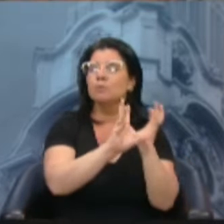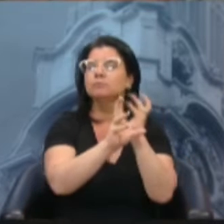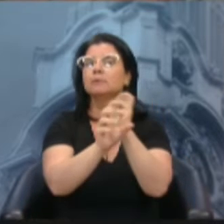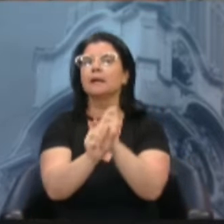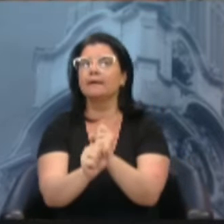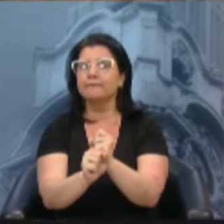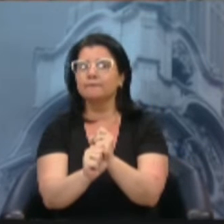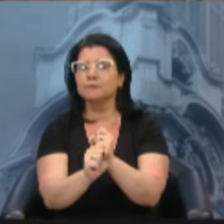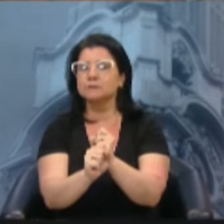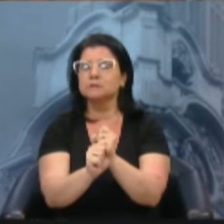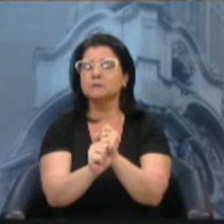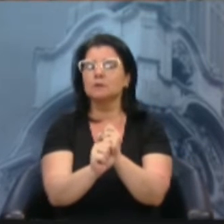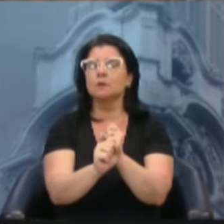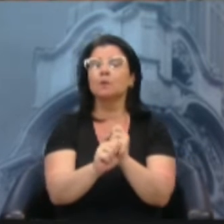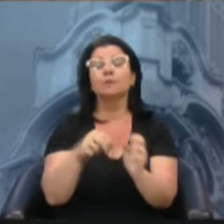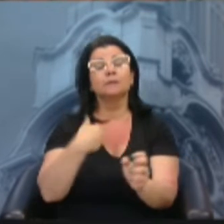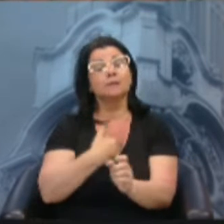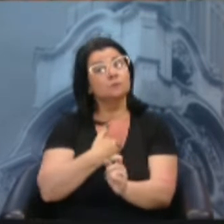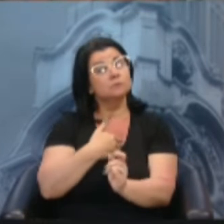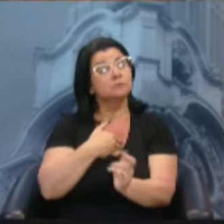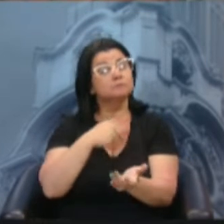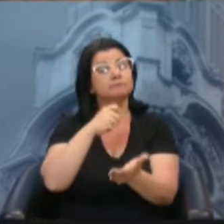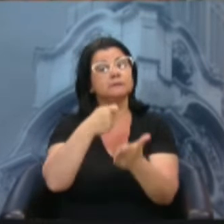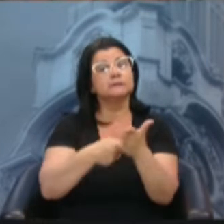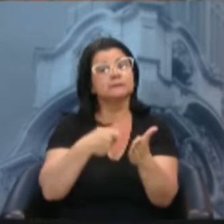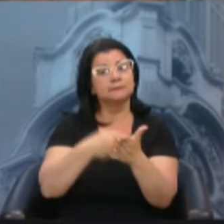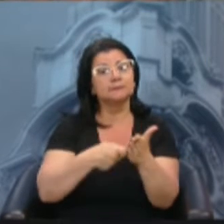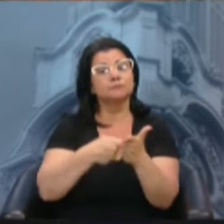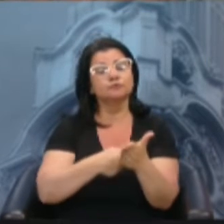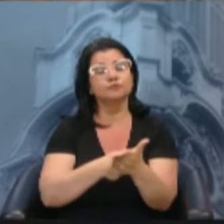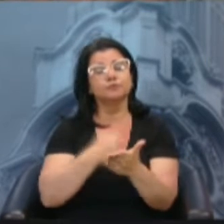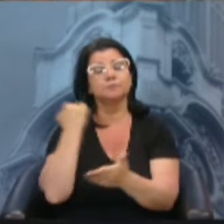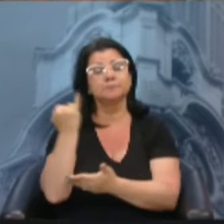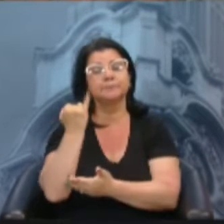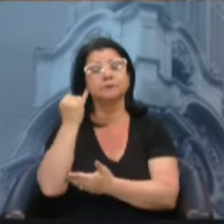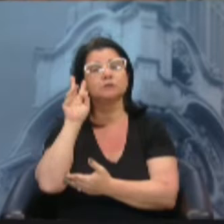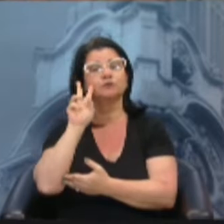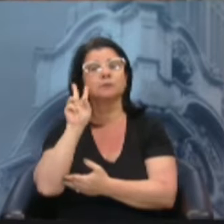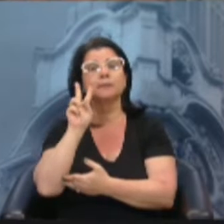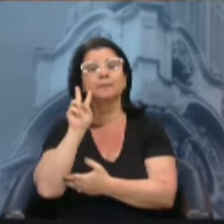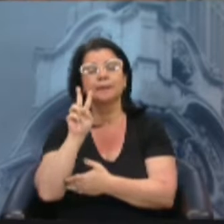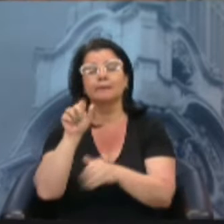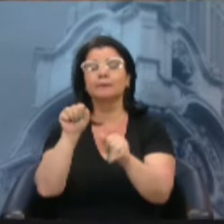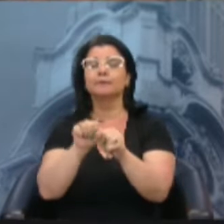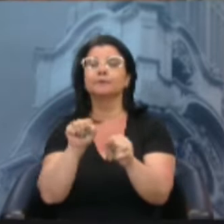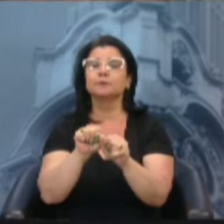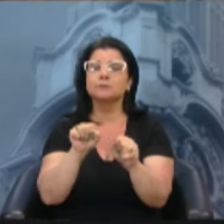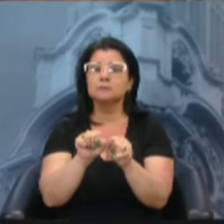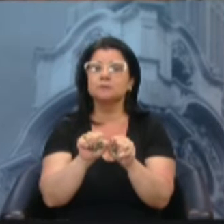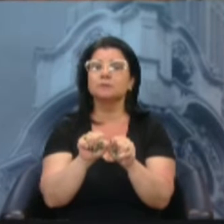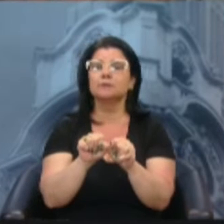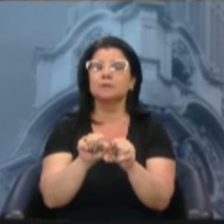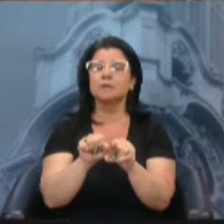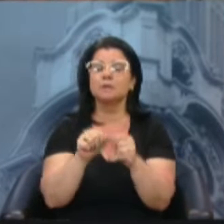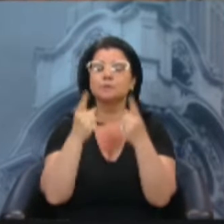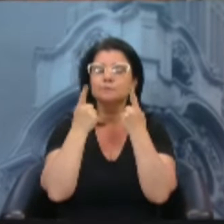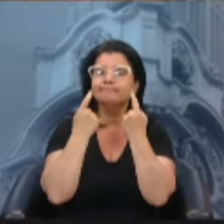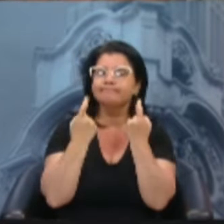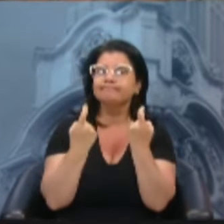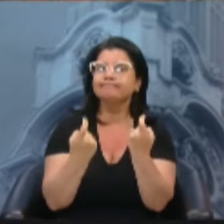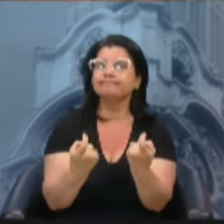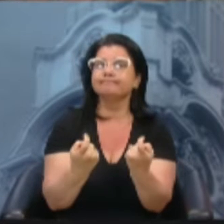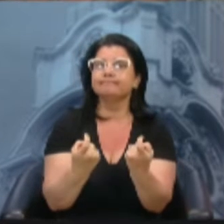regime urbanístico. A nossa tentativa, sempre é importante dizer, é fazer, né, com que os